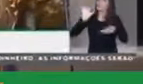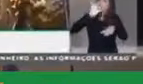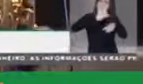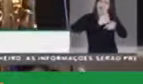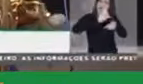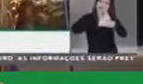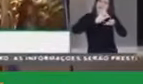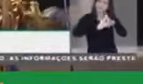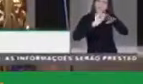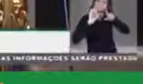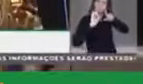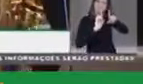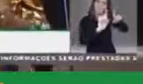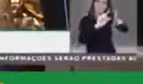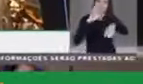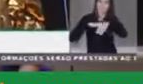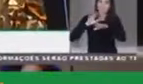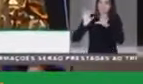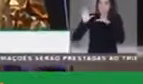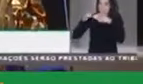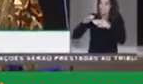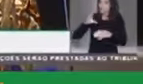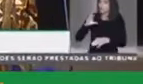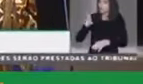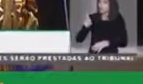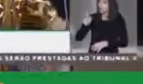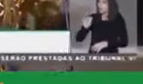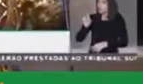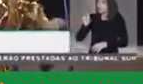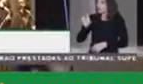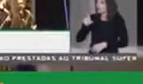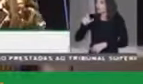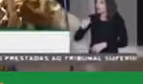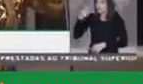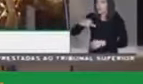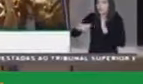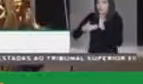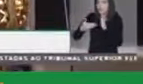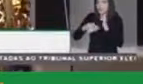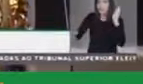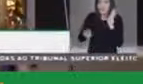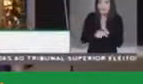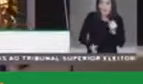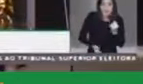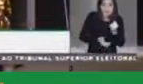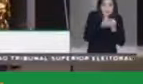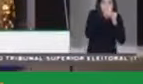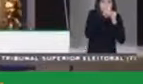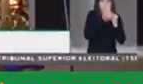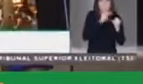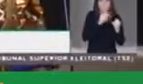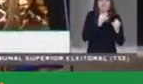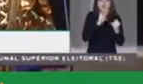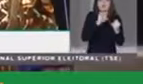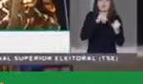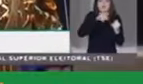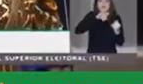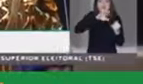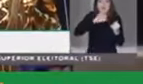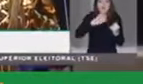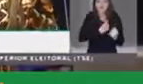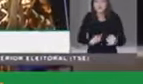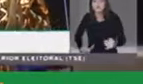feito pela curadoria desta casa. É patrimônio público. Senhor